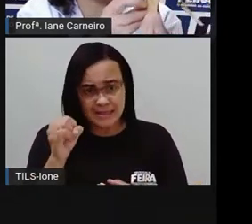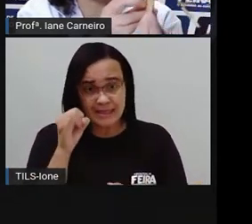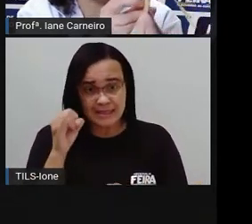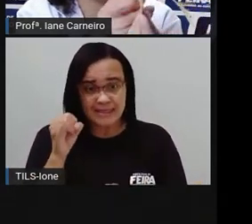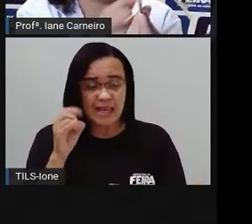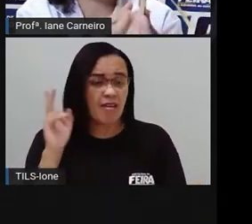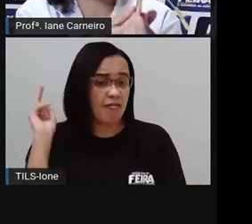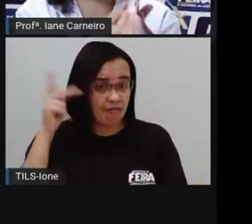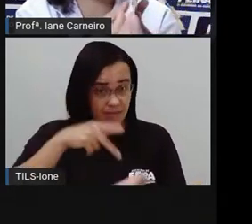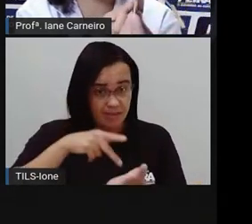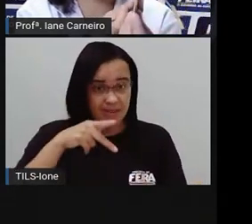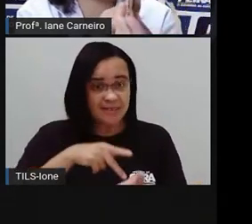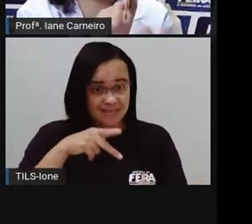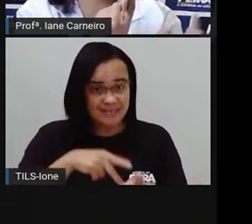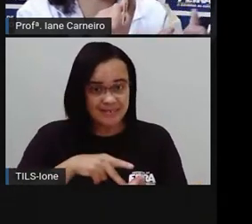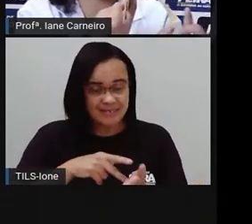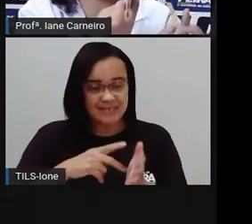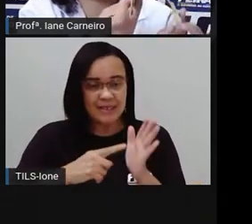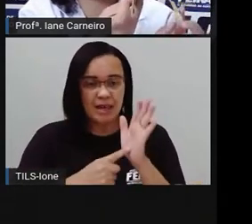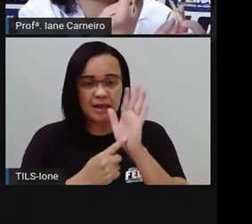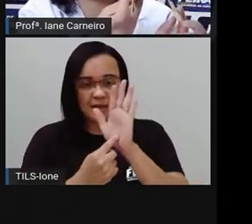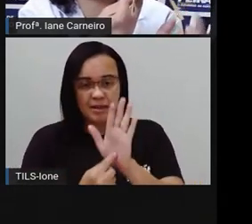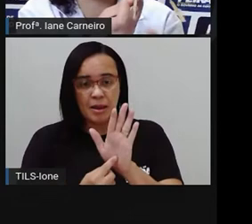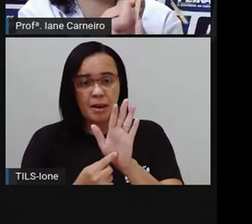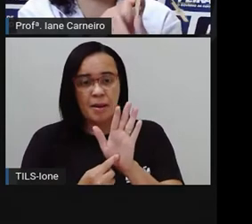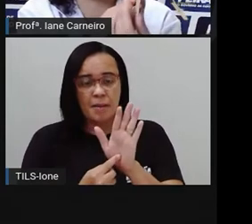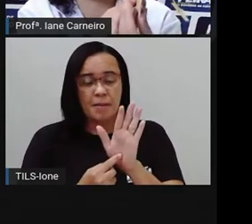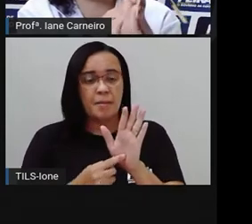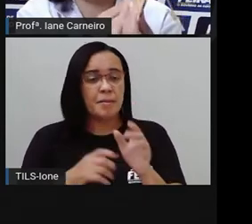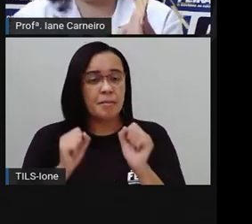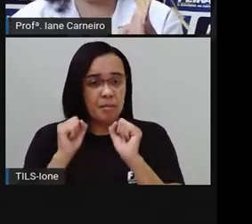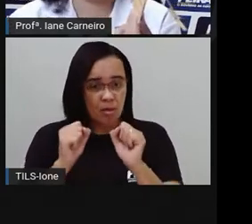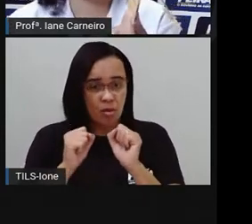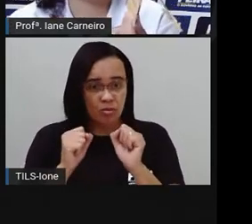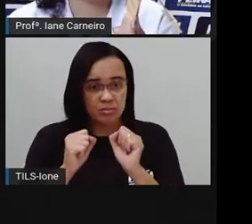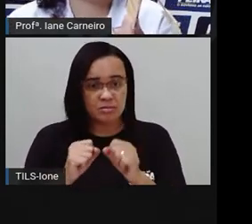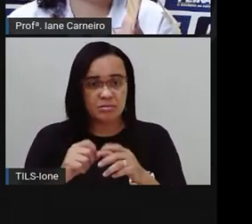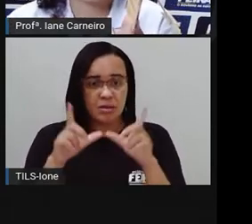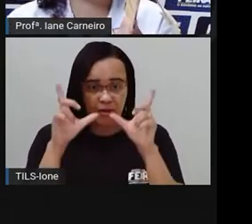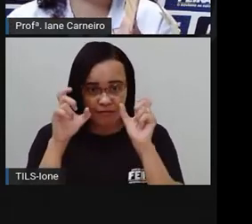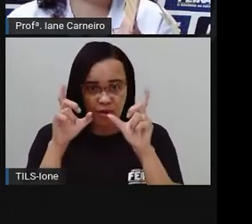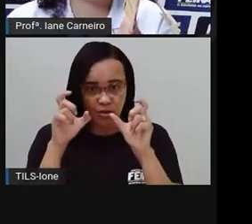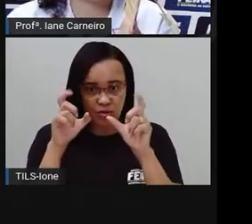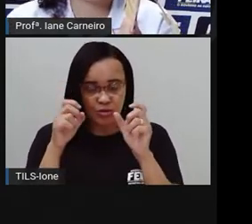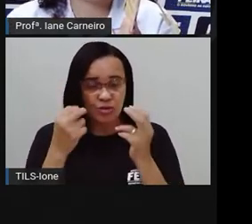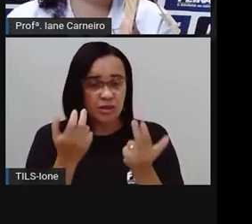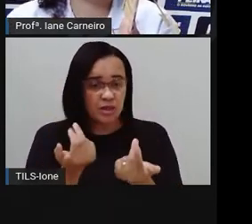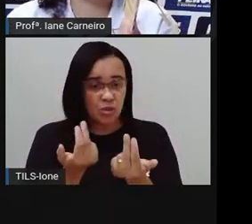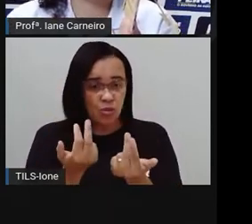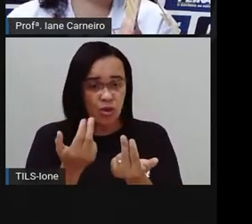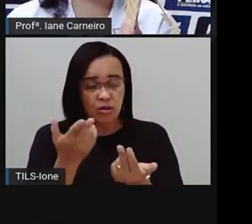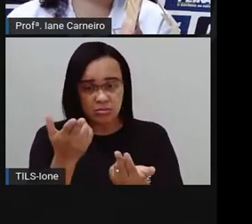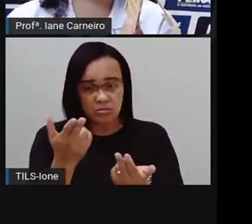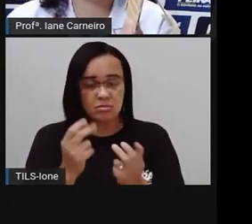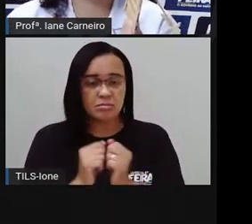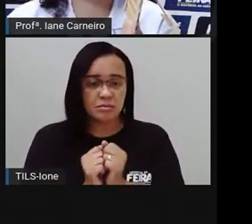mesmo aqui, ó, com esse suporte aqui atrás, tá vendo? Ó, igual esse modelo aqui,